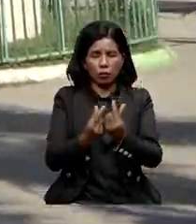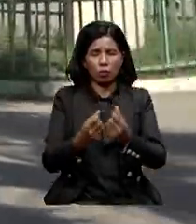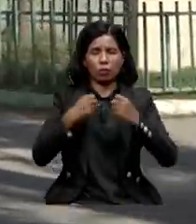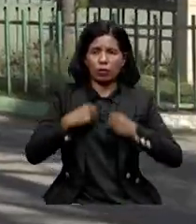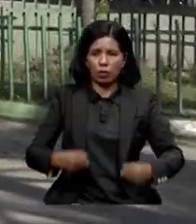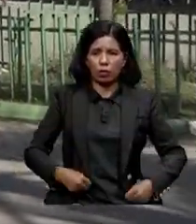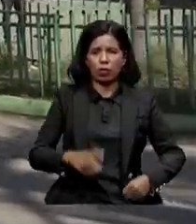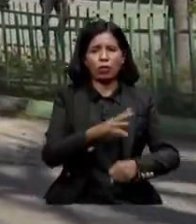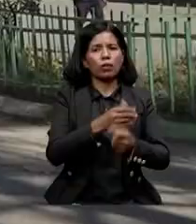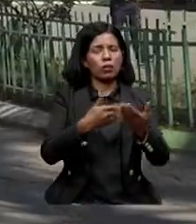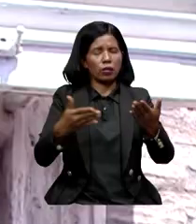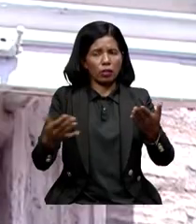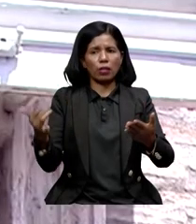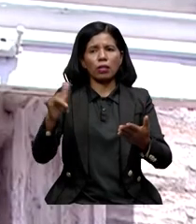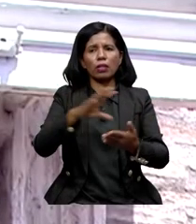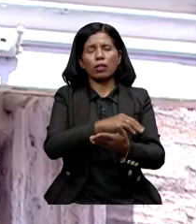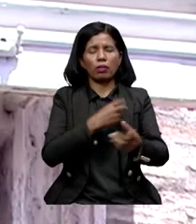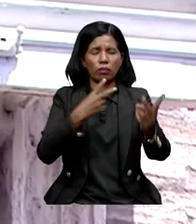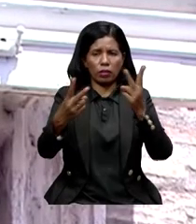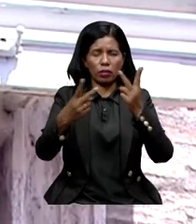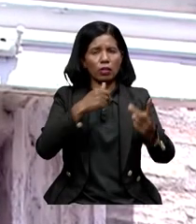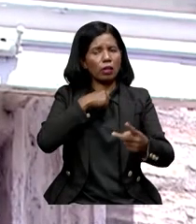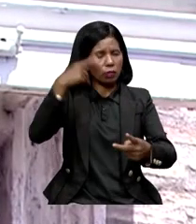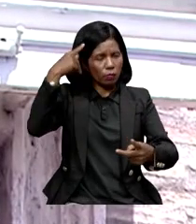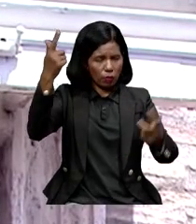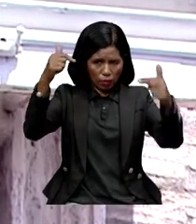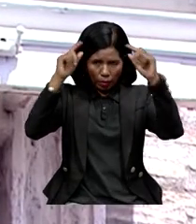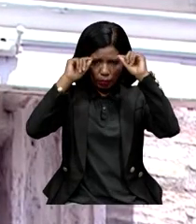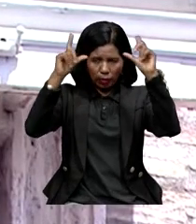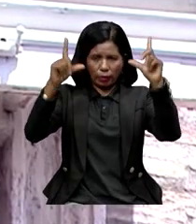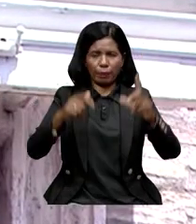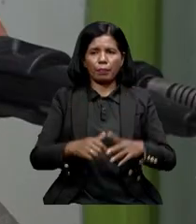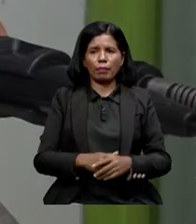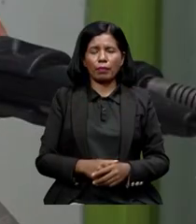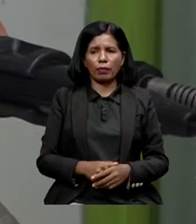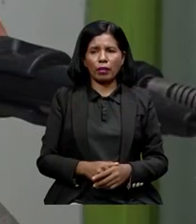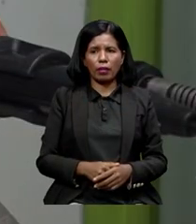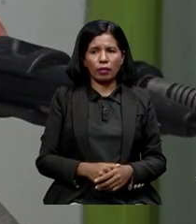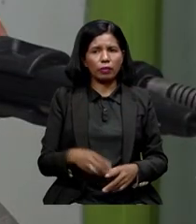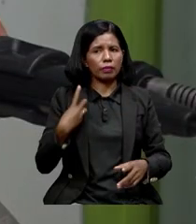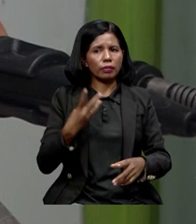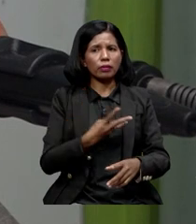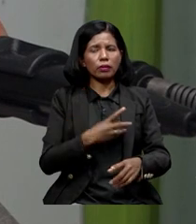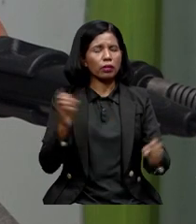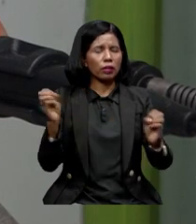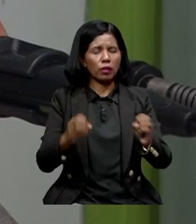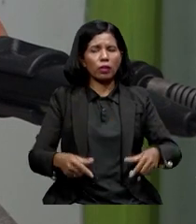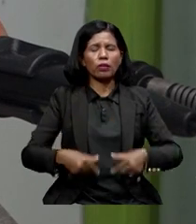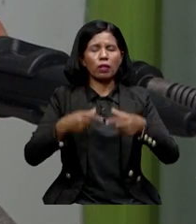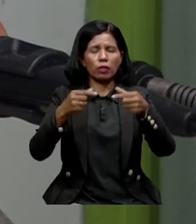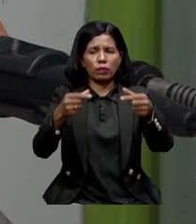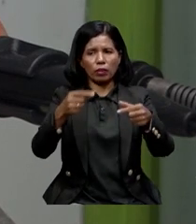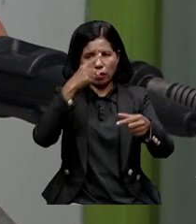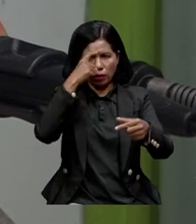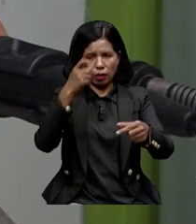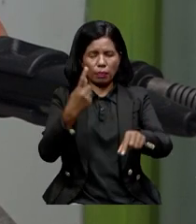o equipamento cardíaco durante visita a Papa Francisco mai Timor-Leste. E a natureza do contrato de reita aplica concurso. Está uma